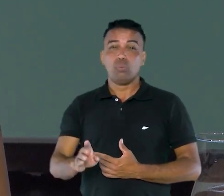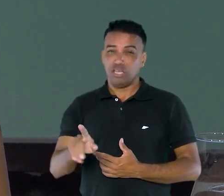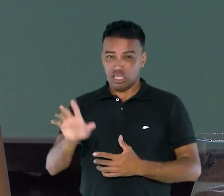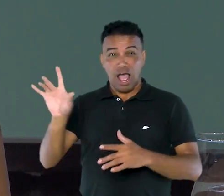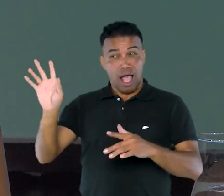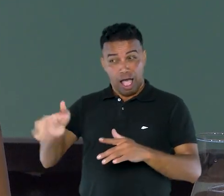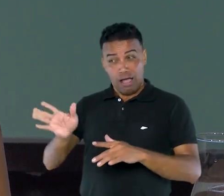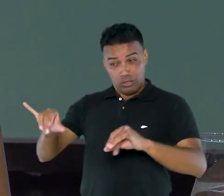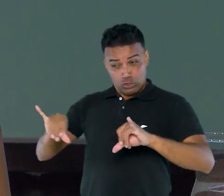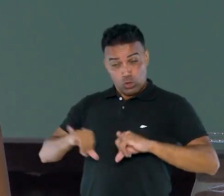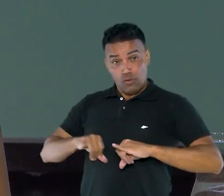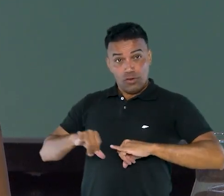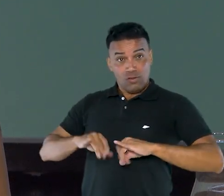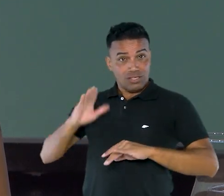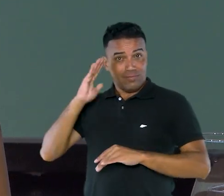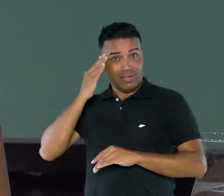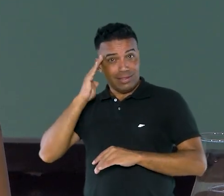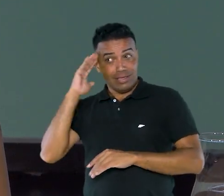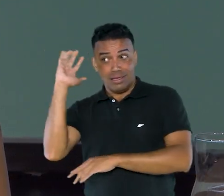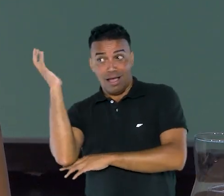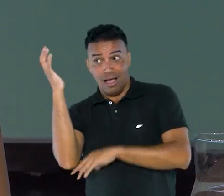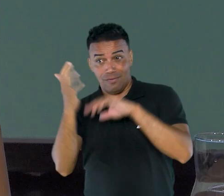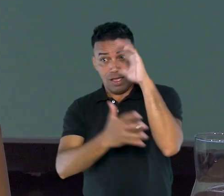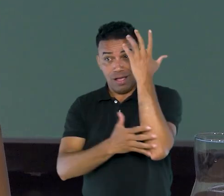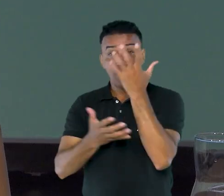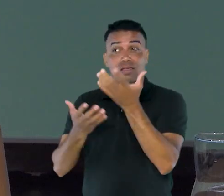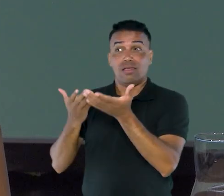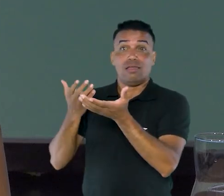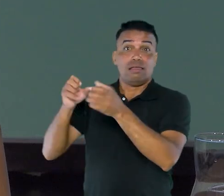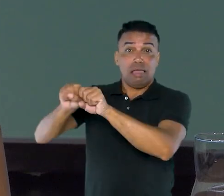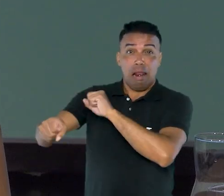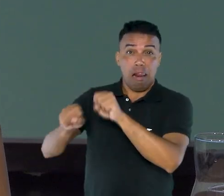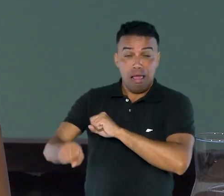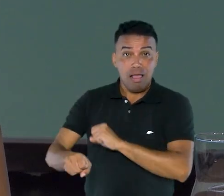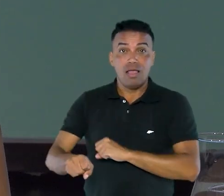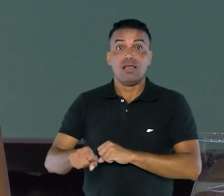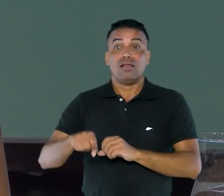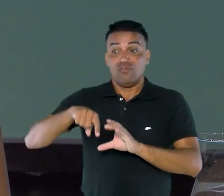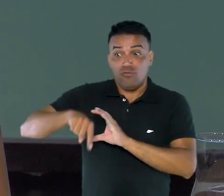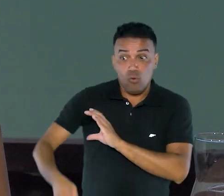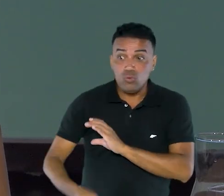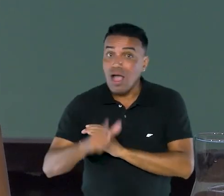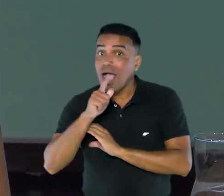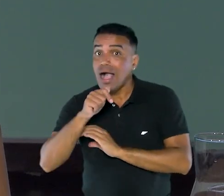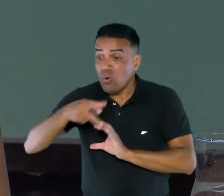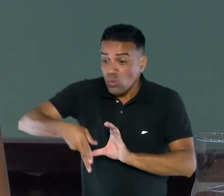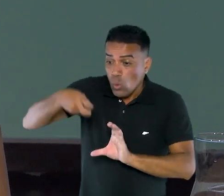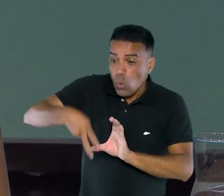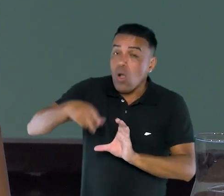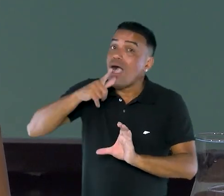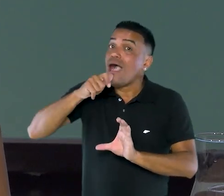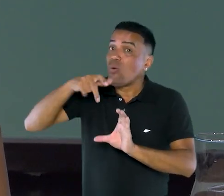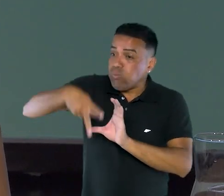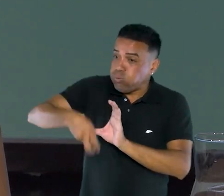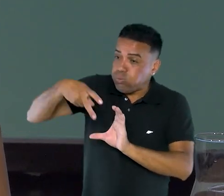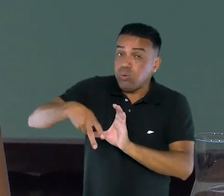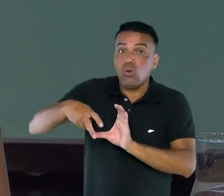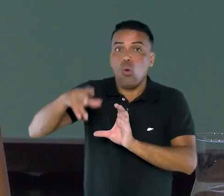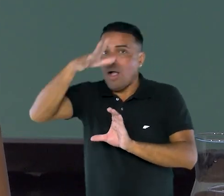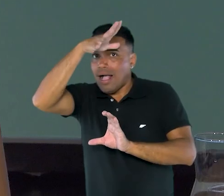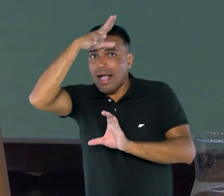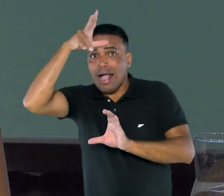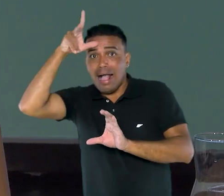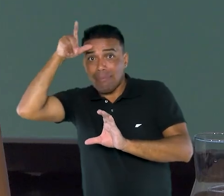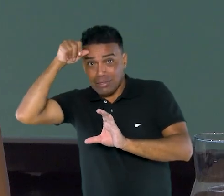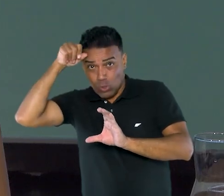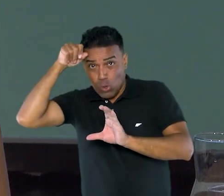Porque ou você vai entender que você vai parar de desmatar e parar de roubar a água do poço artesiano e vai parar de desmatar a Amazônia, ou